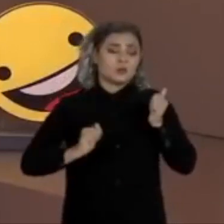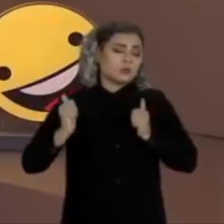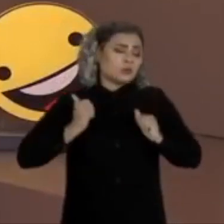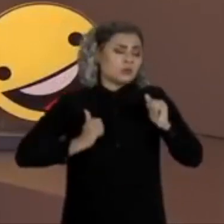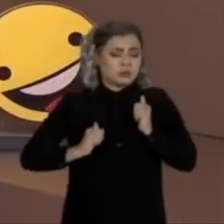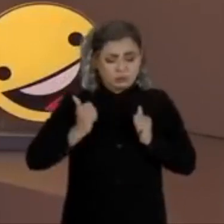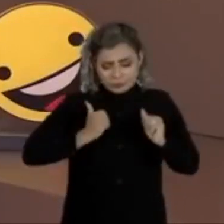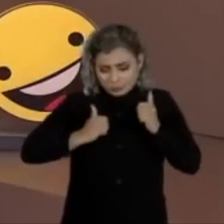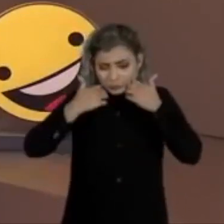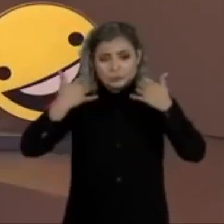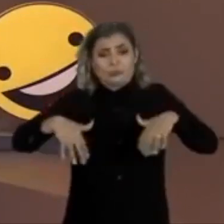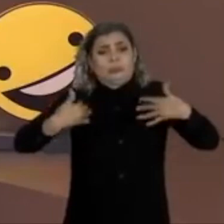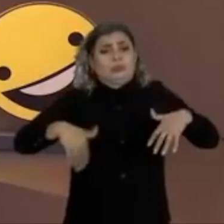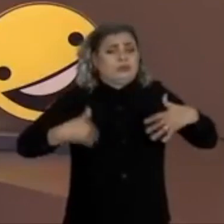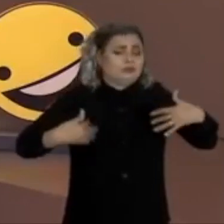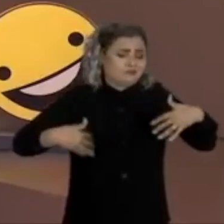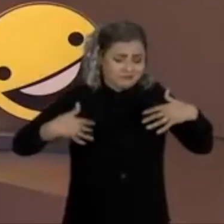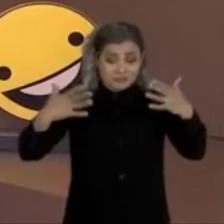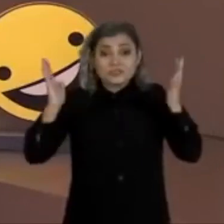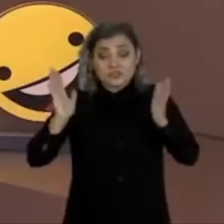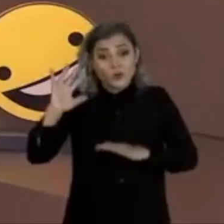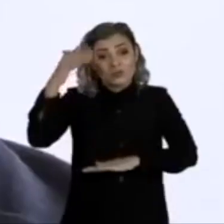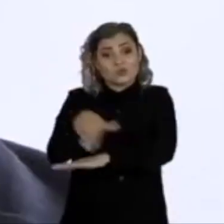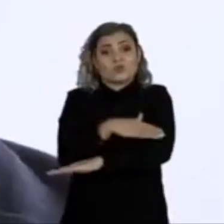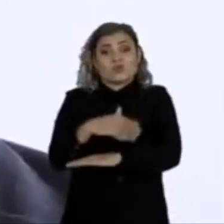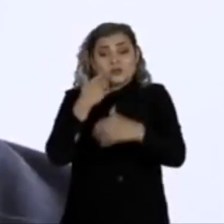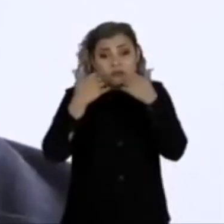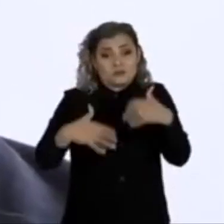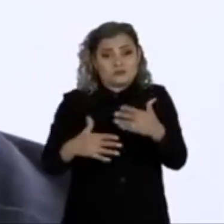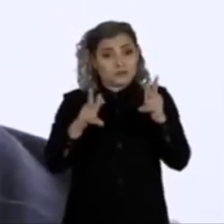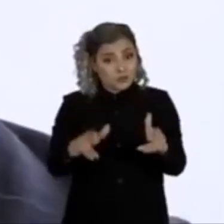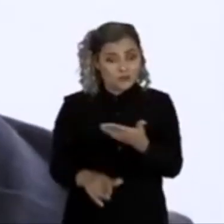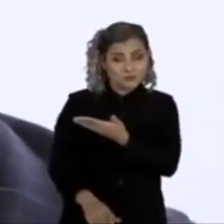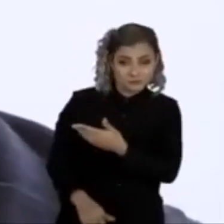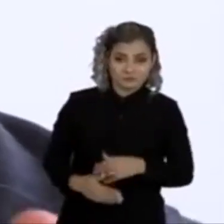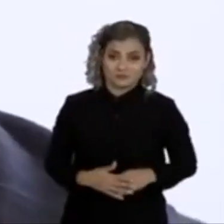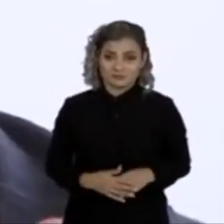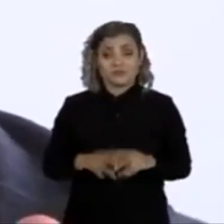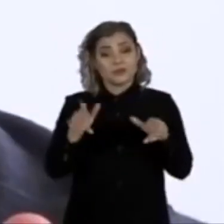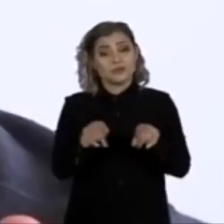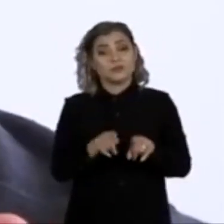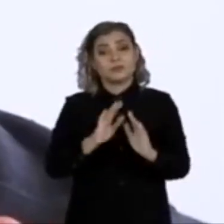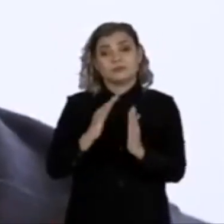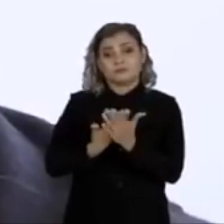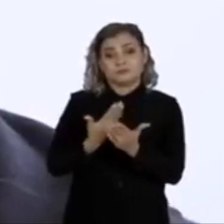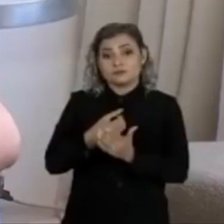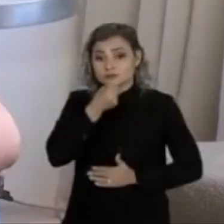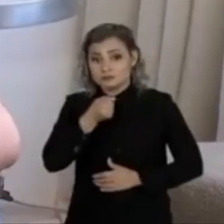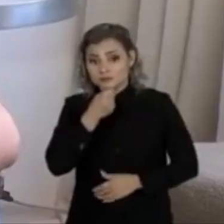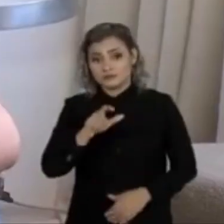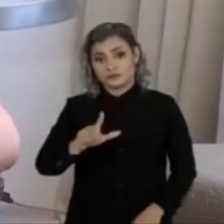e crises de pânico já deu várias casas na rua situação semelhante viveu o estudante de jornalismo